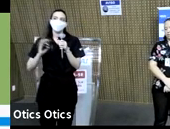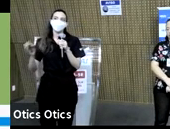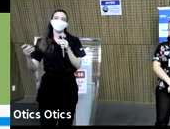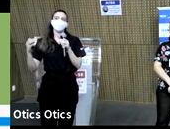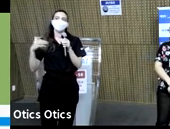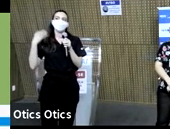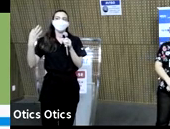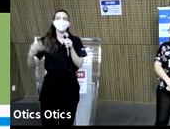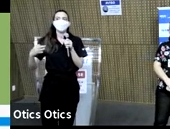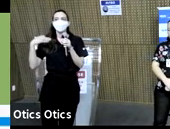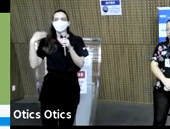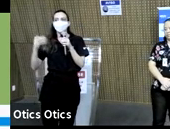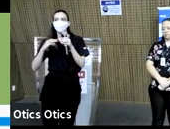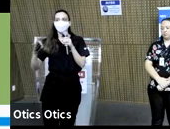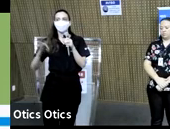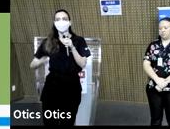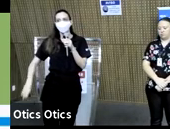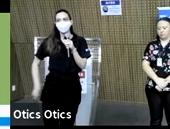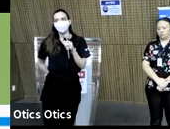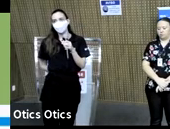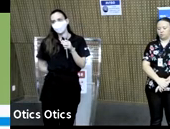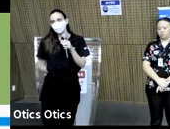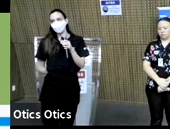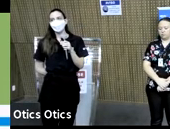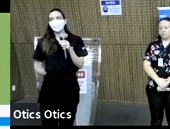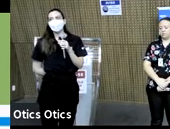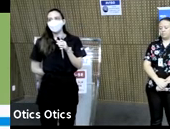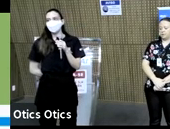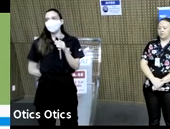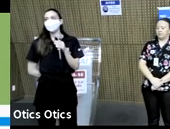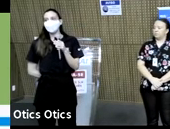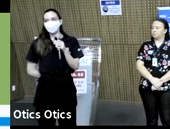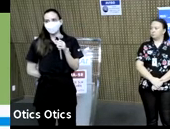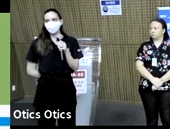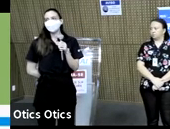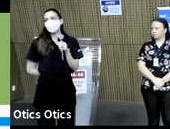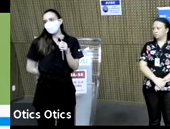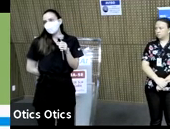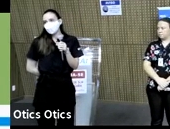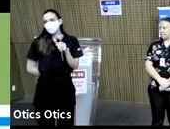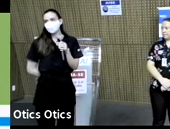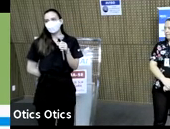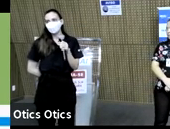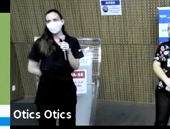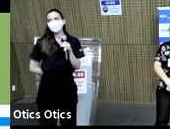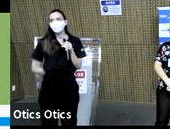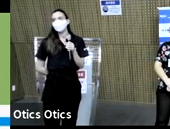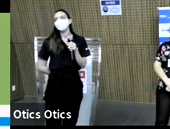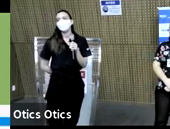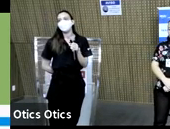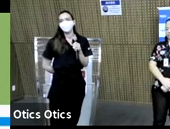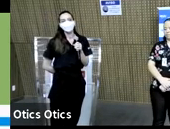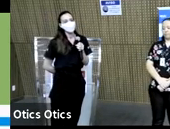registro na segunda página ali do pré-natal do parceiro. Então, a gente sempre procurava, às vezes, um CEAP, não encontrava